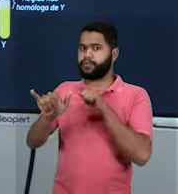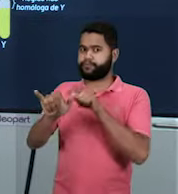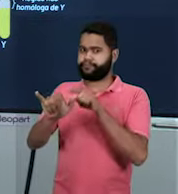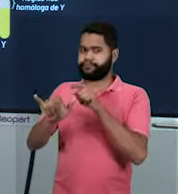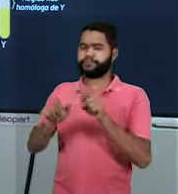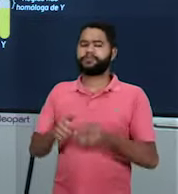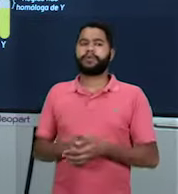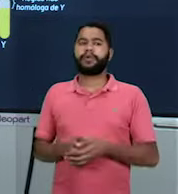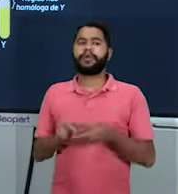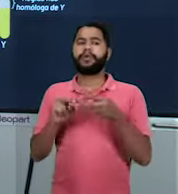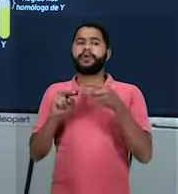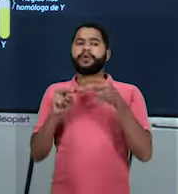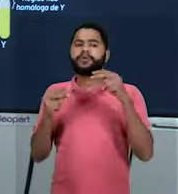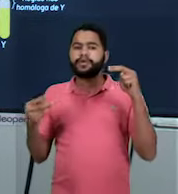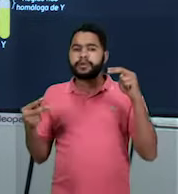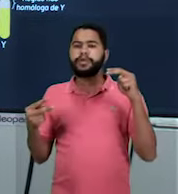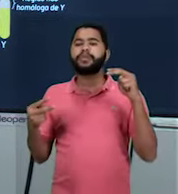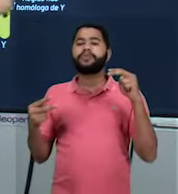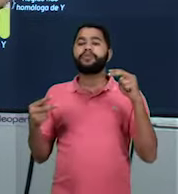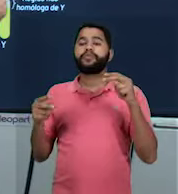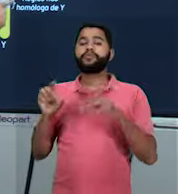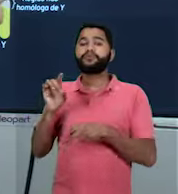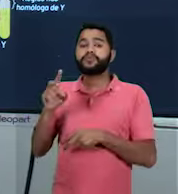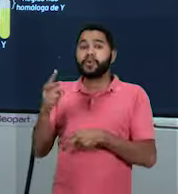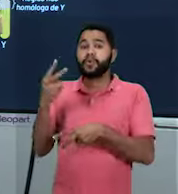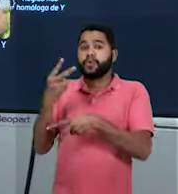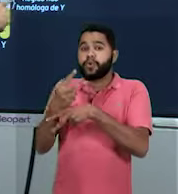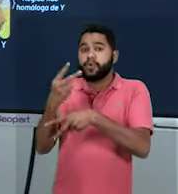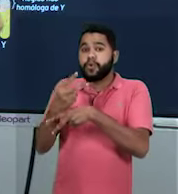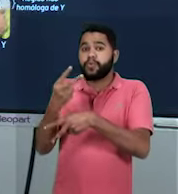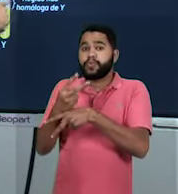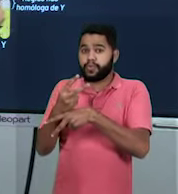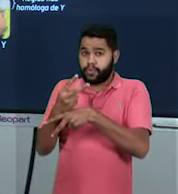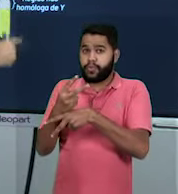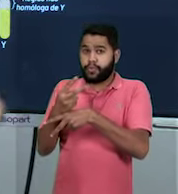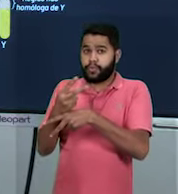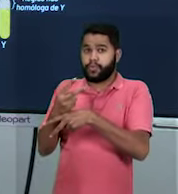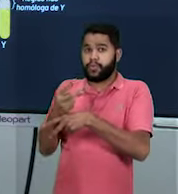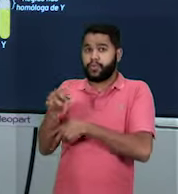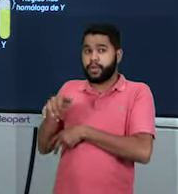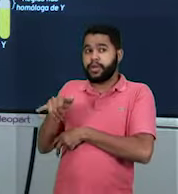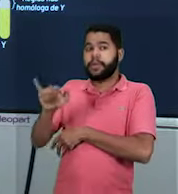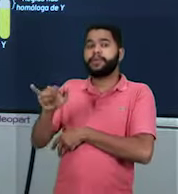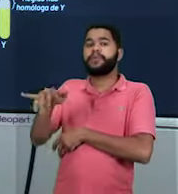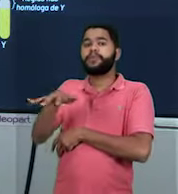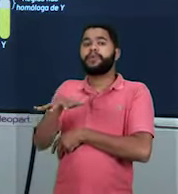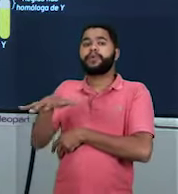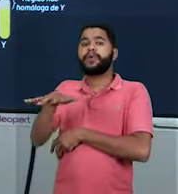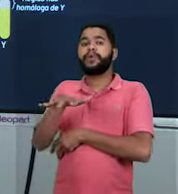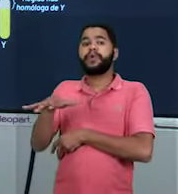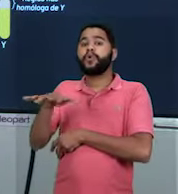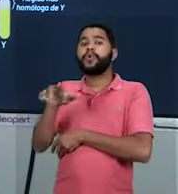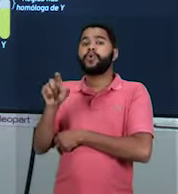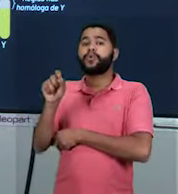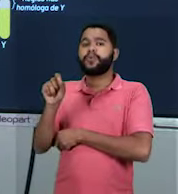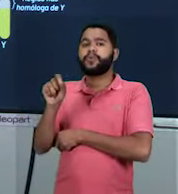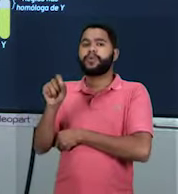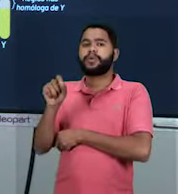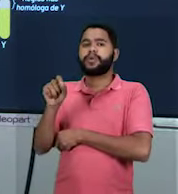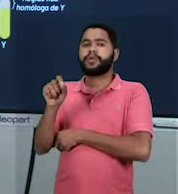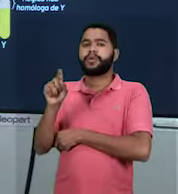esses genes, eles vão estar presentes apenas no cromossomo Y, nessa região aqui que nós chamamos de região